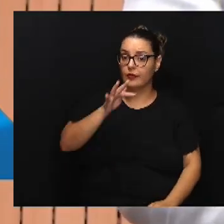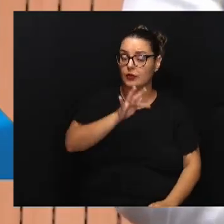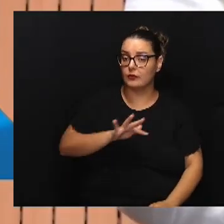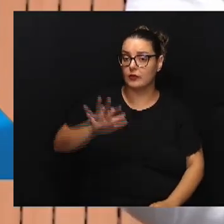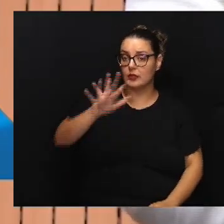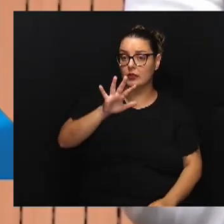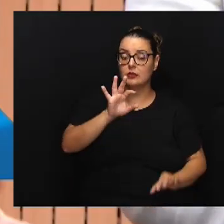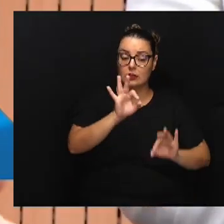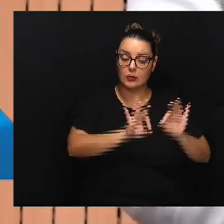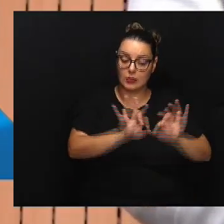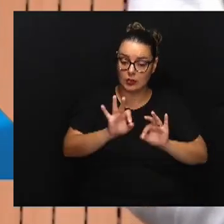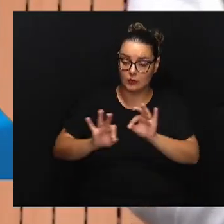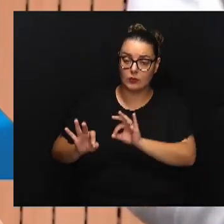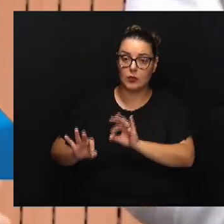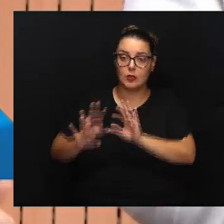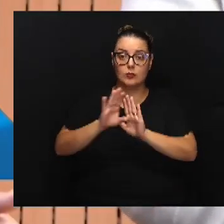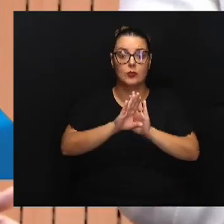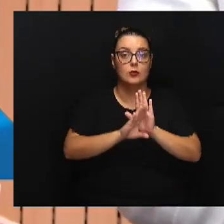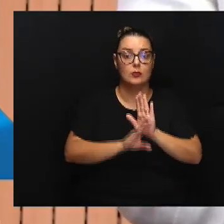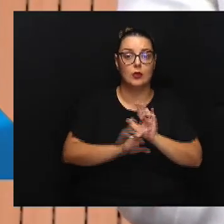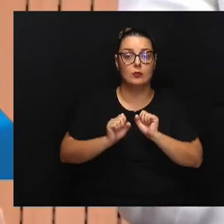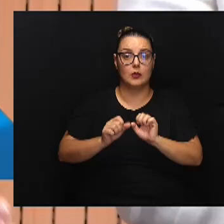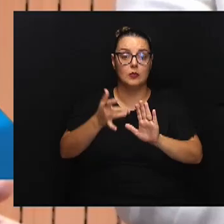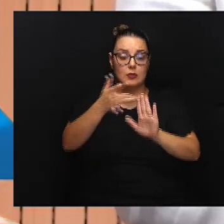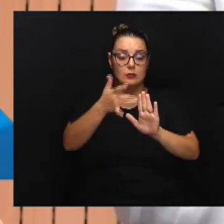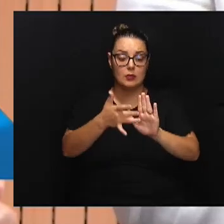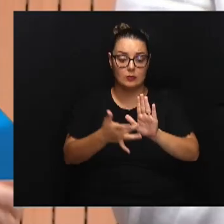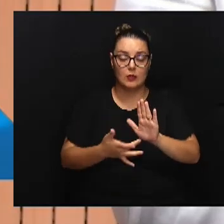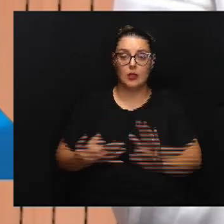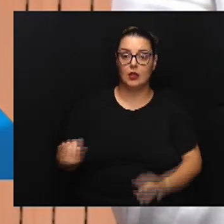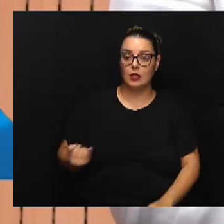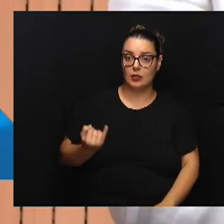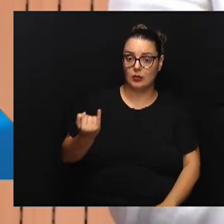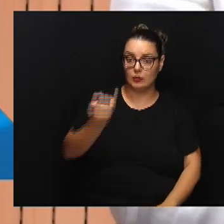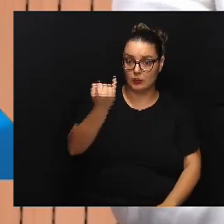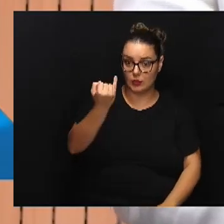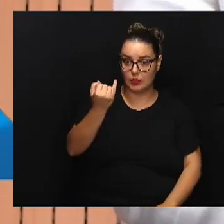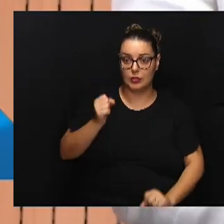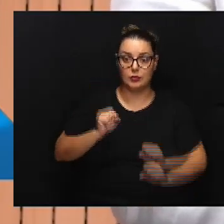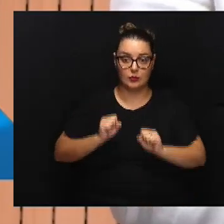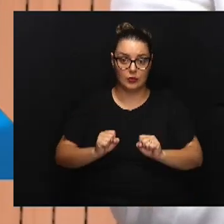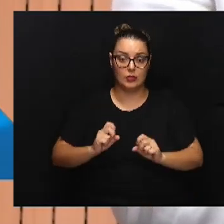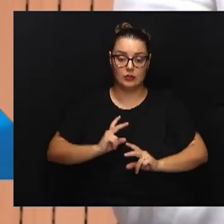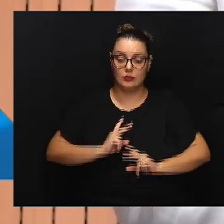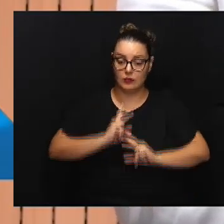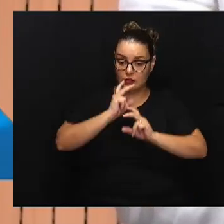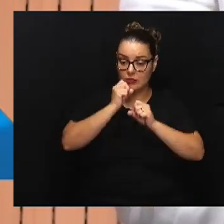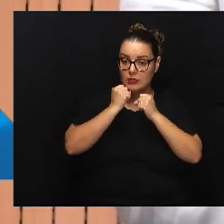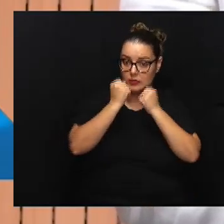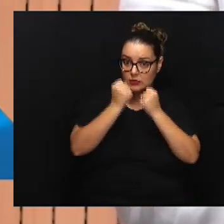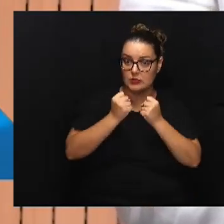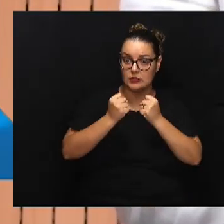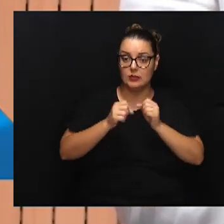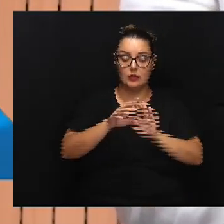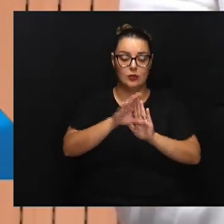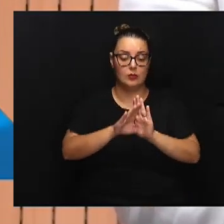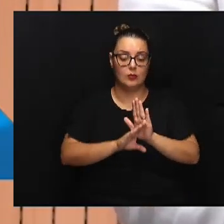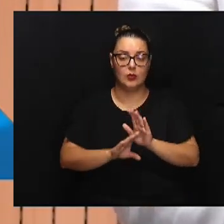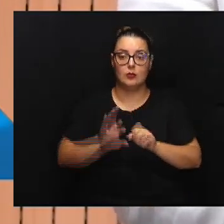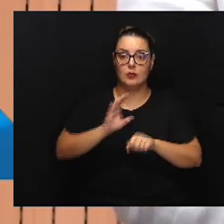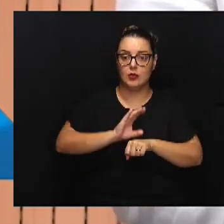tem organizado programas para poder pautar a importância e poder fortalecer o programa de